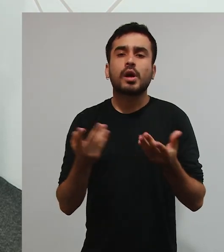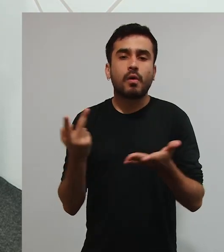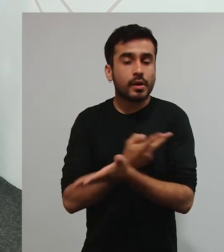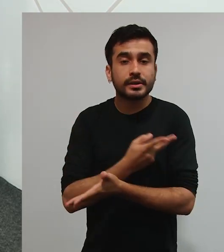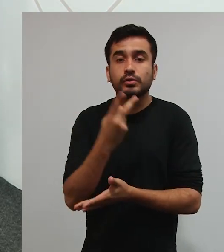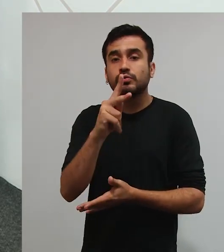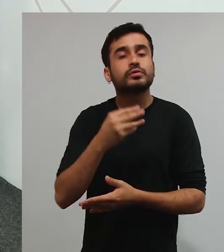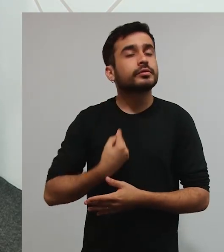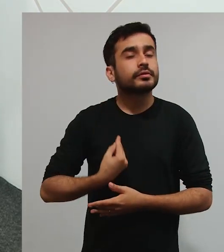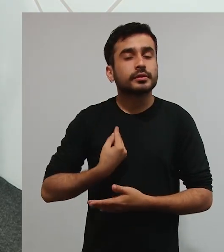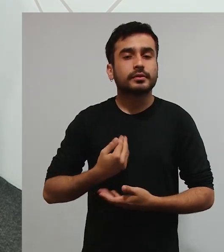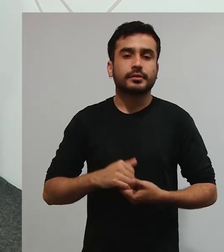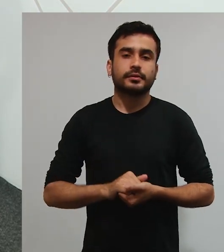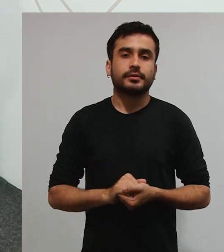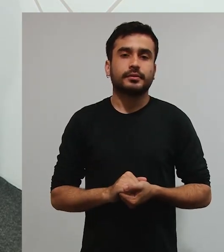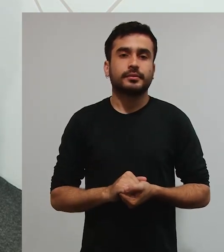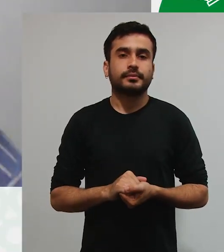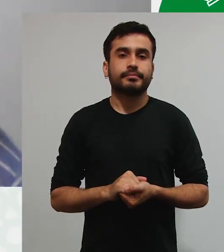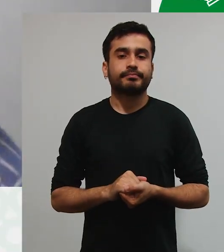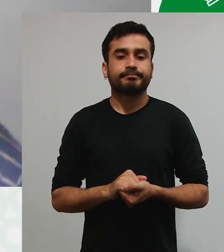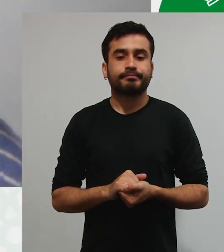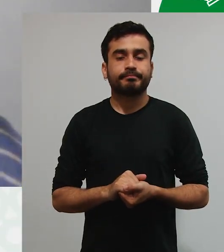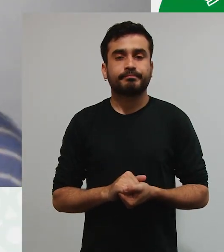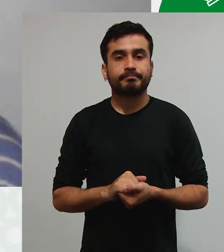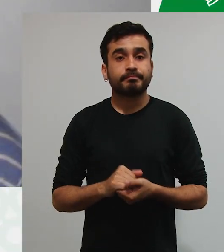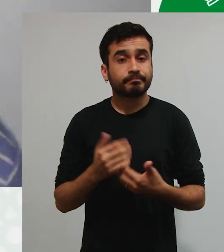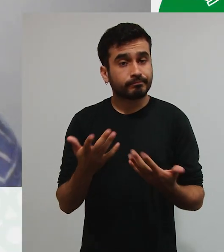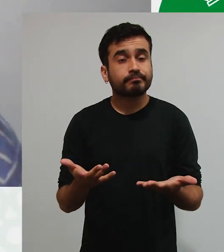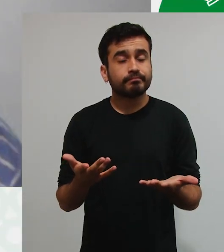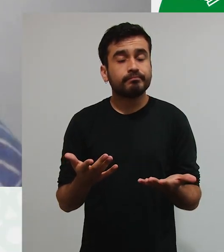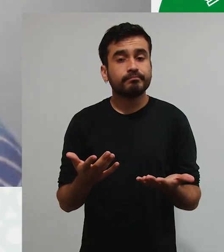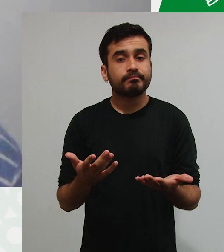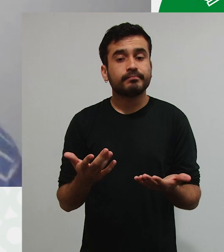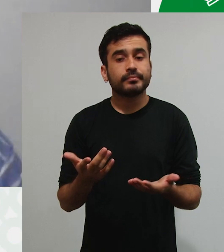esse enveredamento? Conta pra gente. Eu costumo